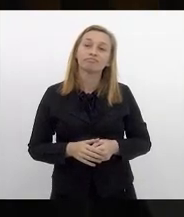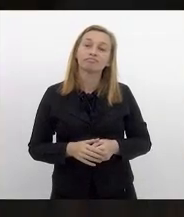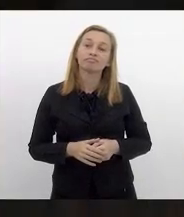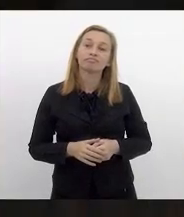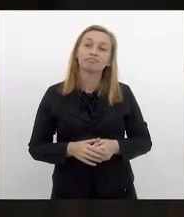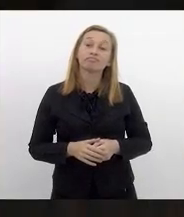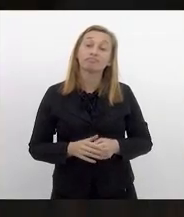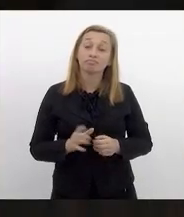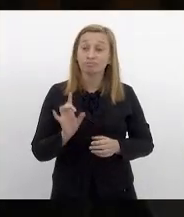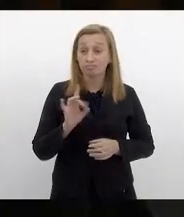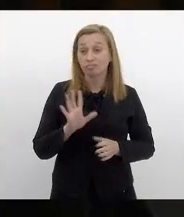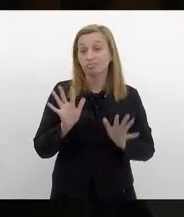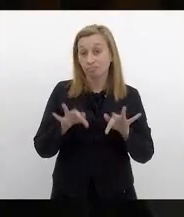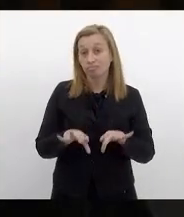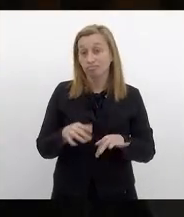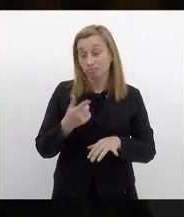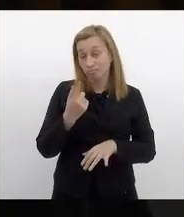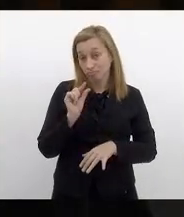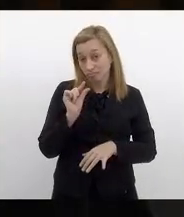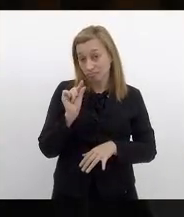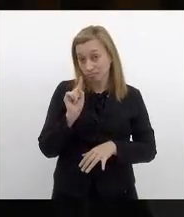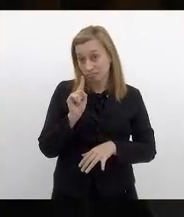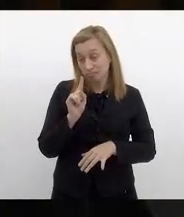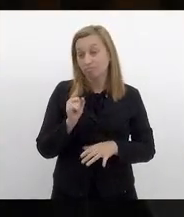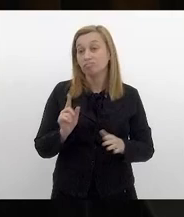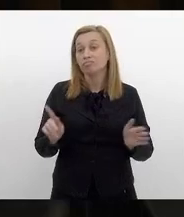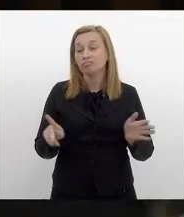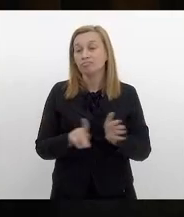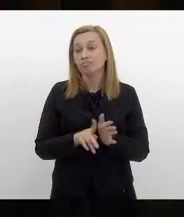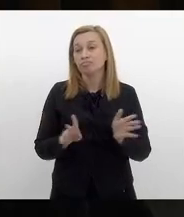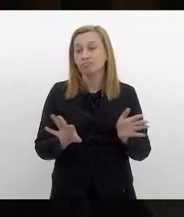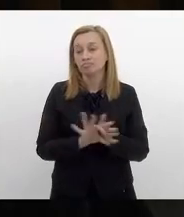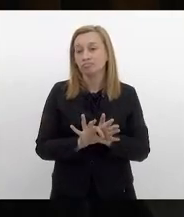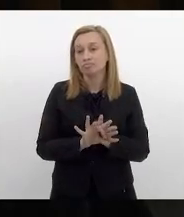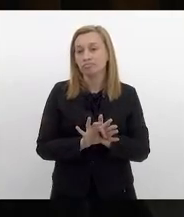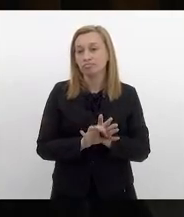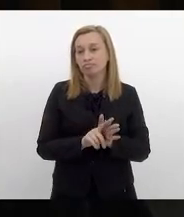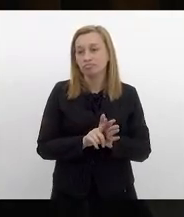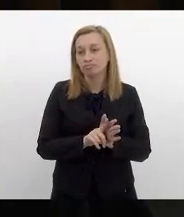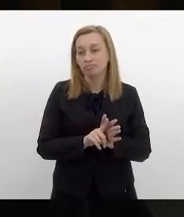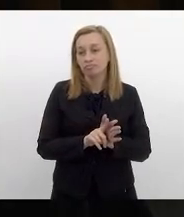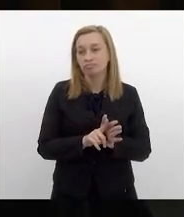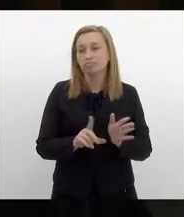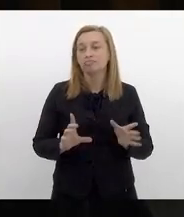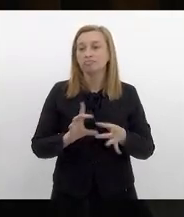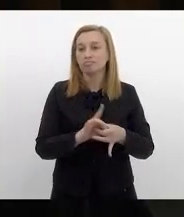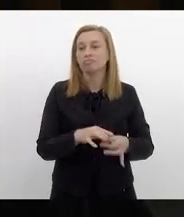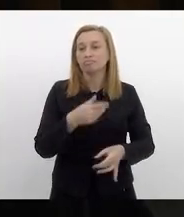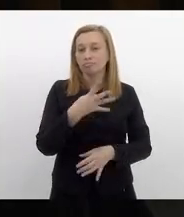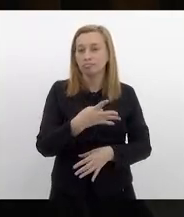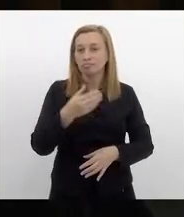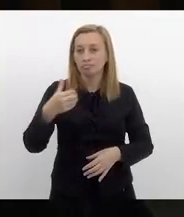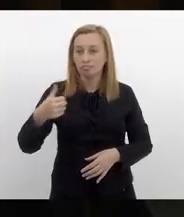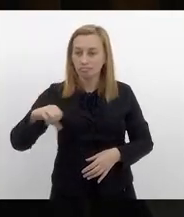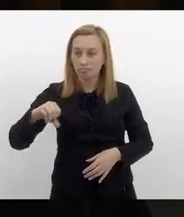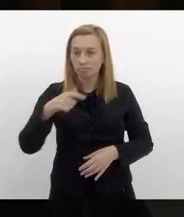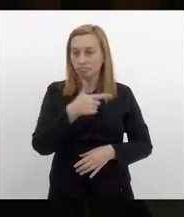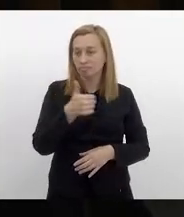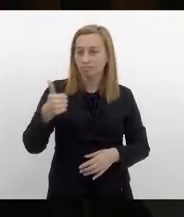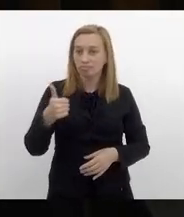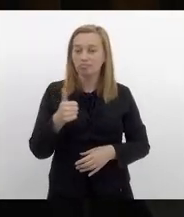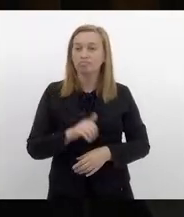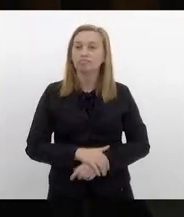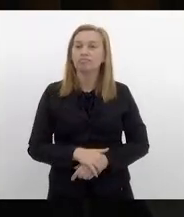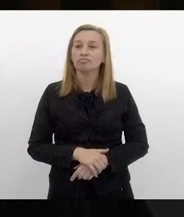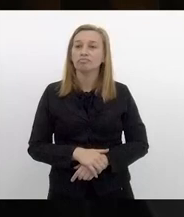deputado. Falta só uma, senhor presidente. O projeto de lei complementar 49 de 21, que é aquele que